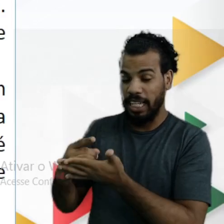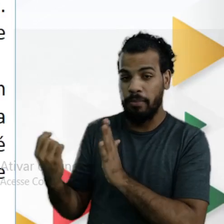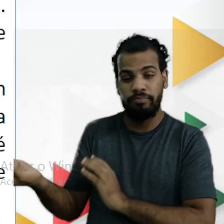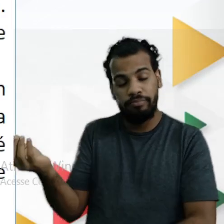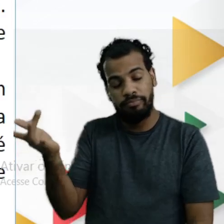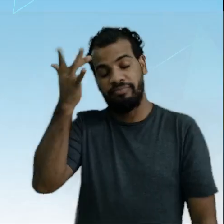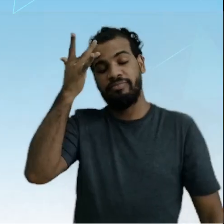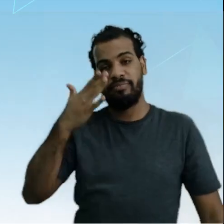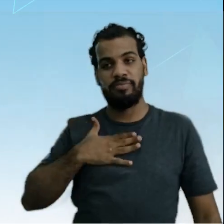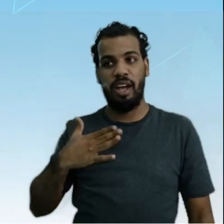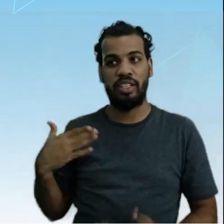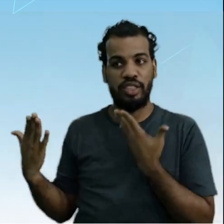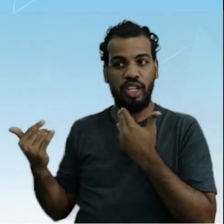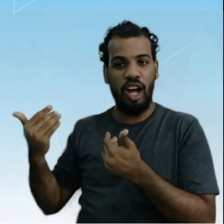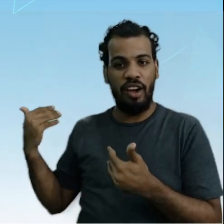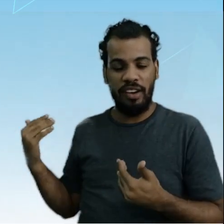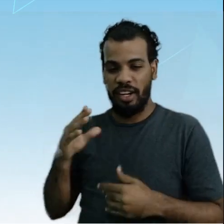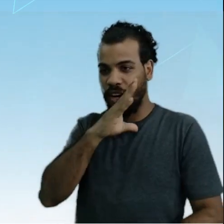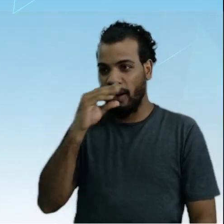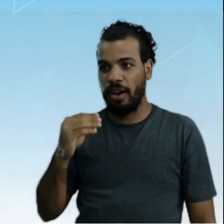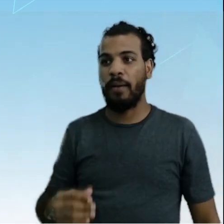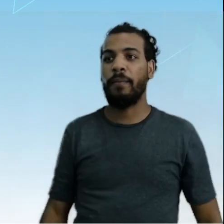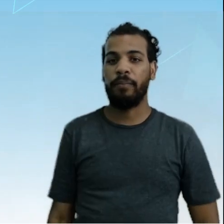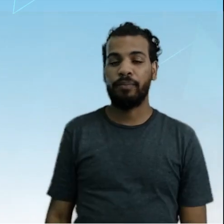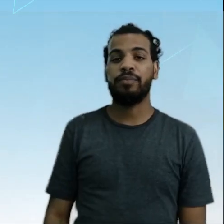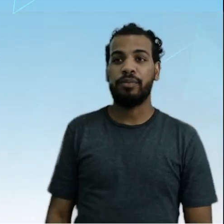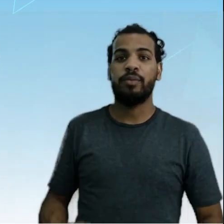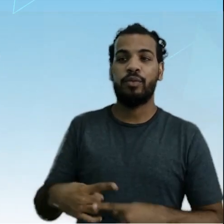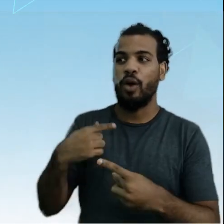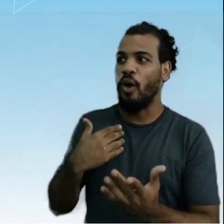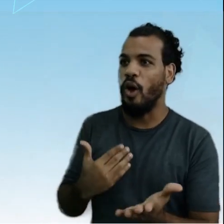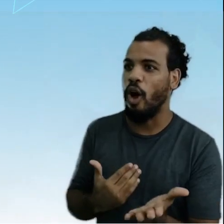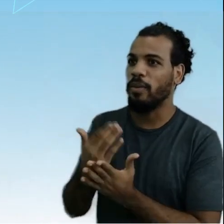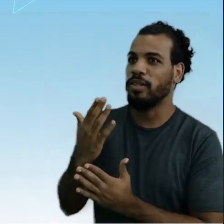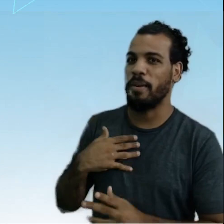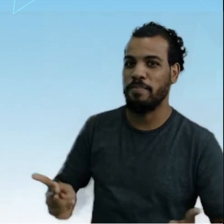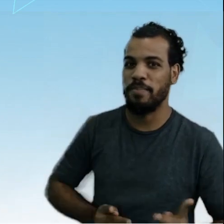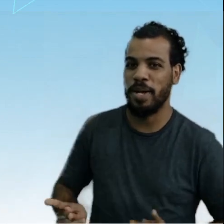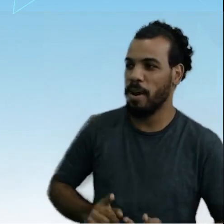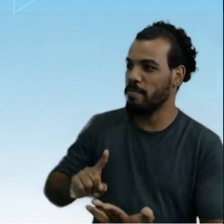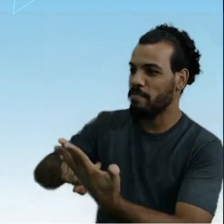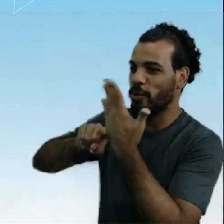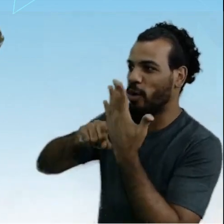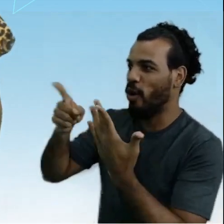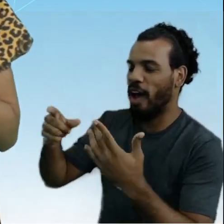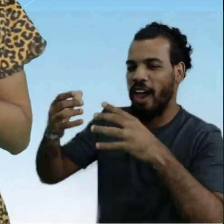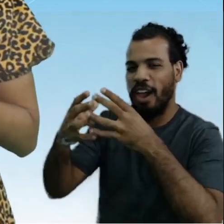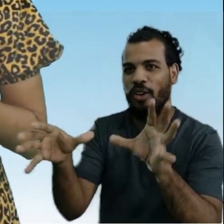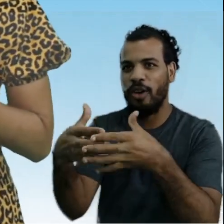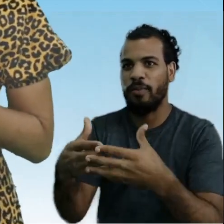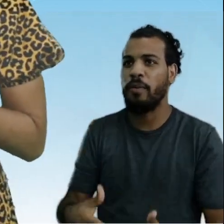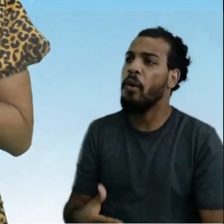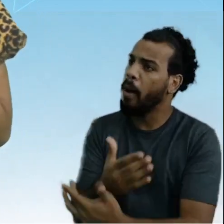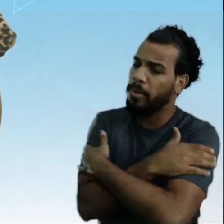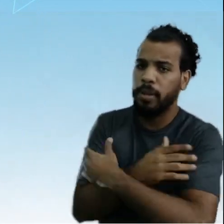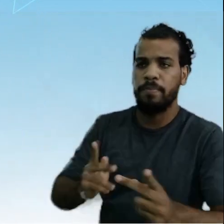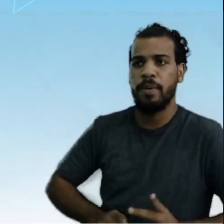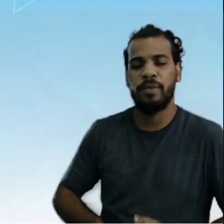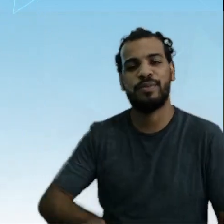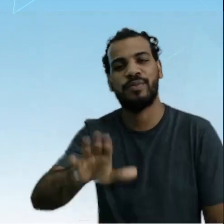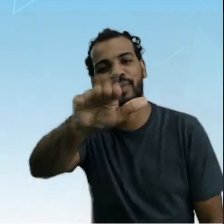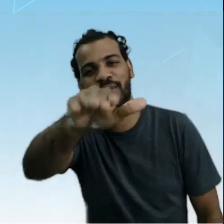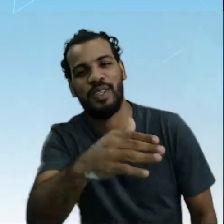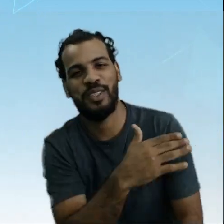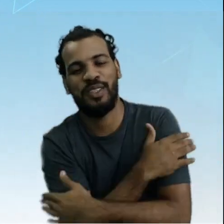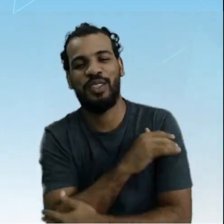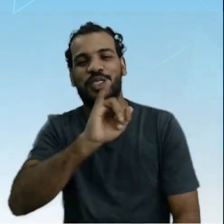quê? Foi o que foi me apresentado ao Contato Foi Cantado pela minha prima. O nome dela, um Exatamente. abraço para ela. Um abraço para